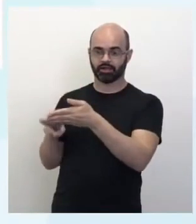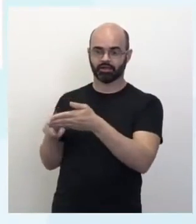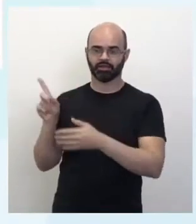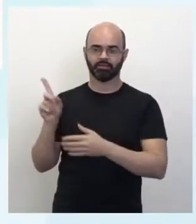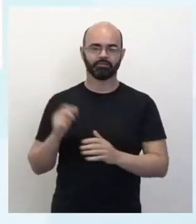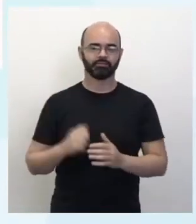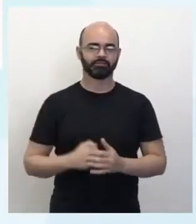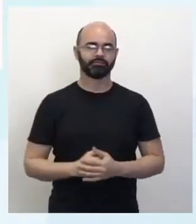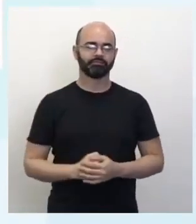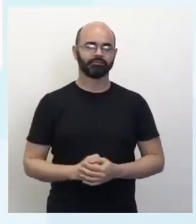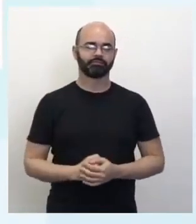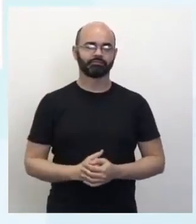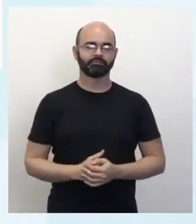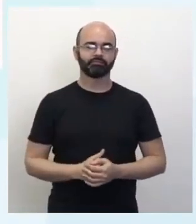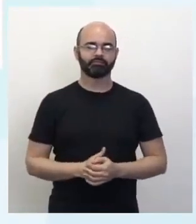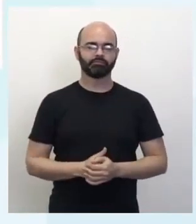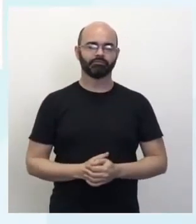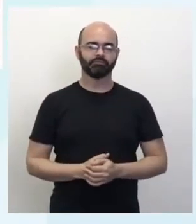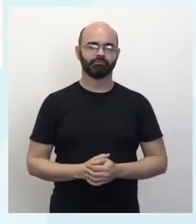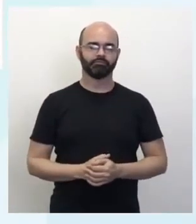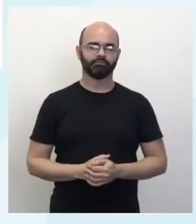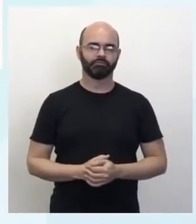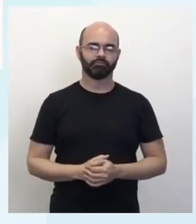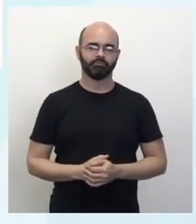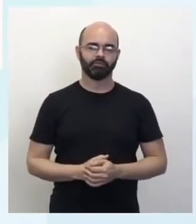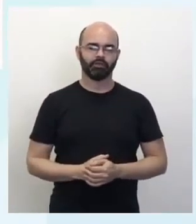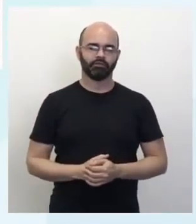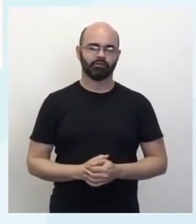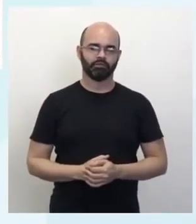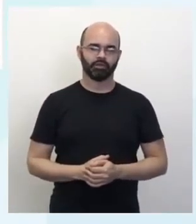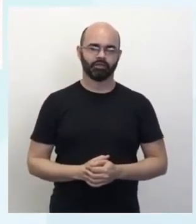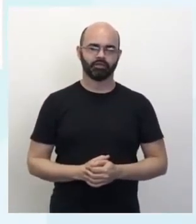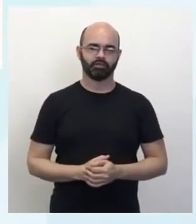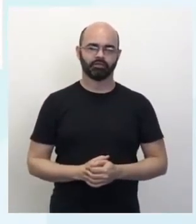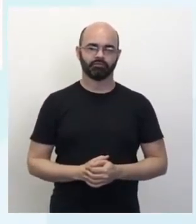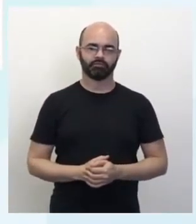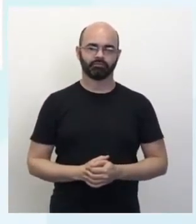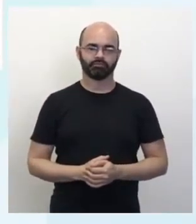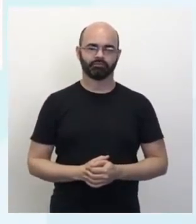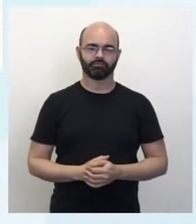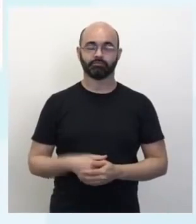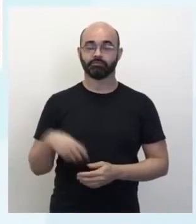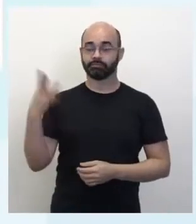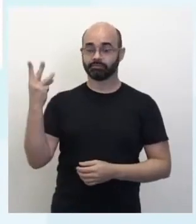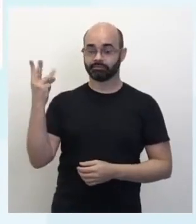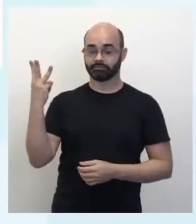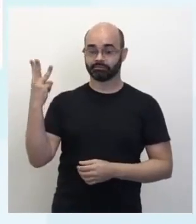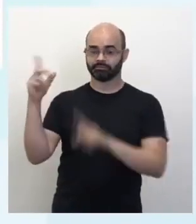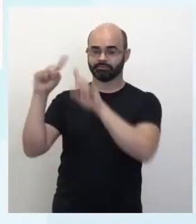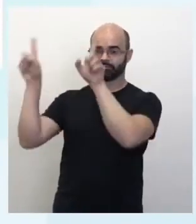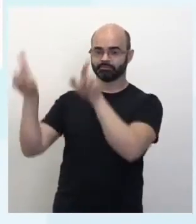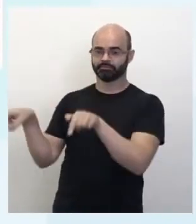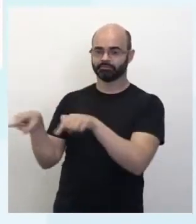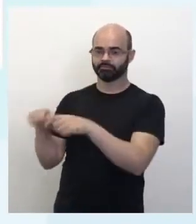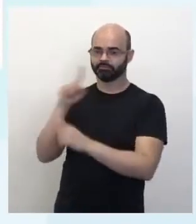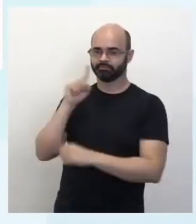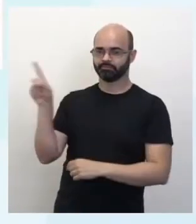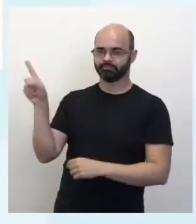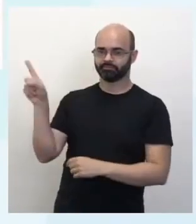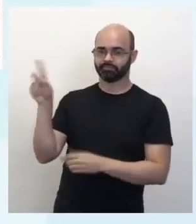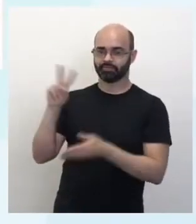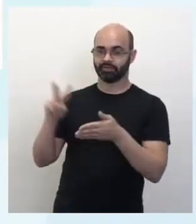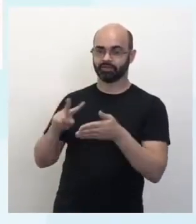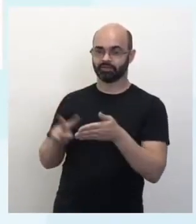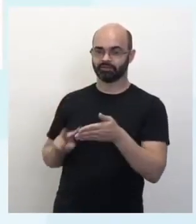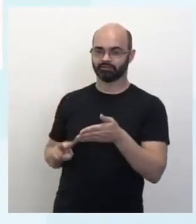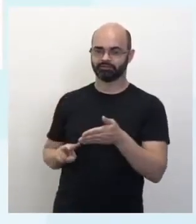weekend. When someone asks about my plans for the weekend. People, what are your plans for the weekends?